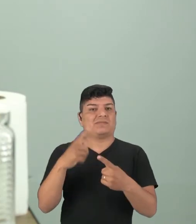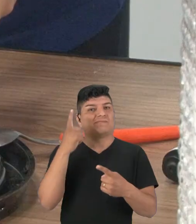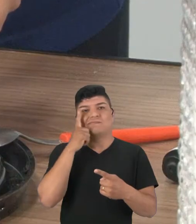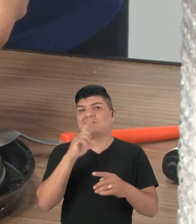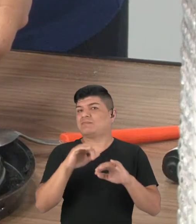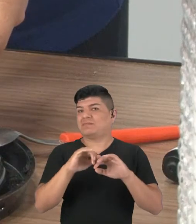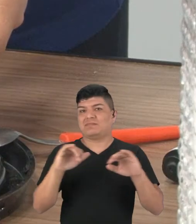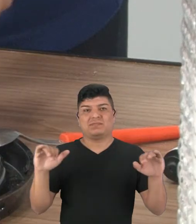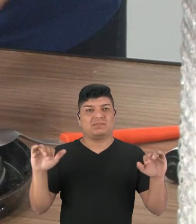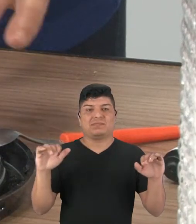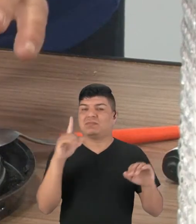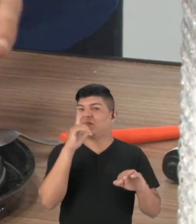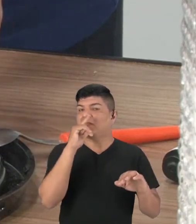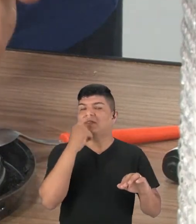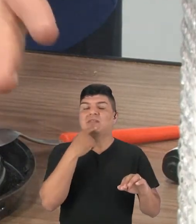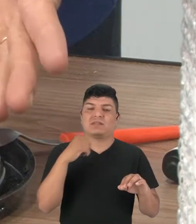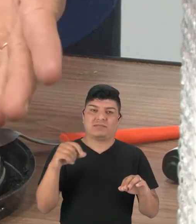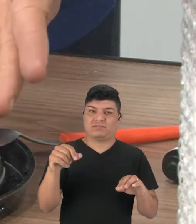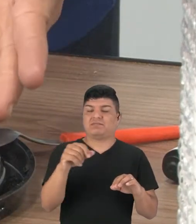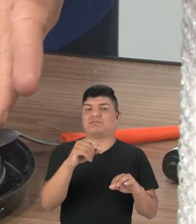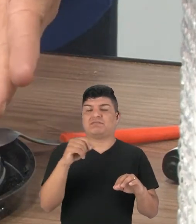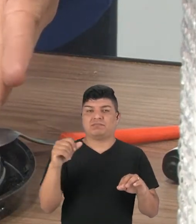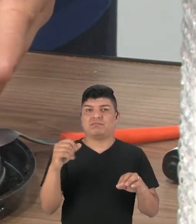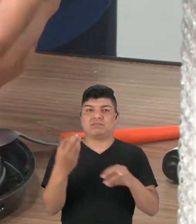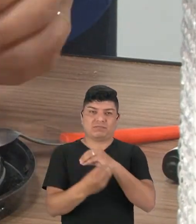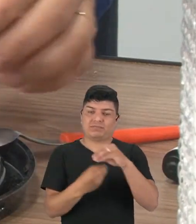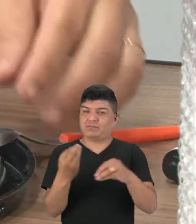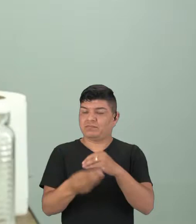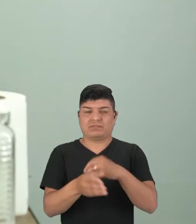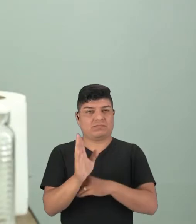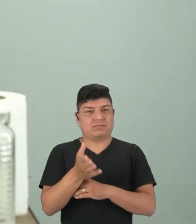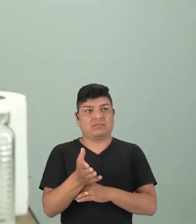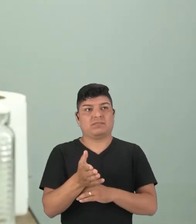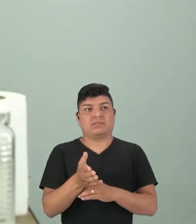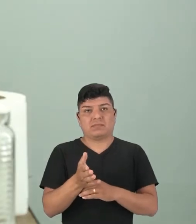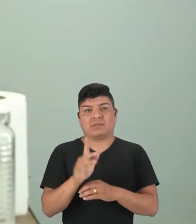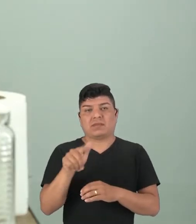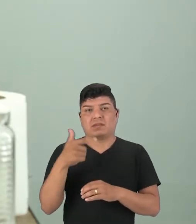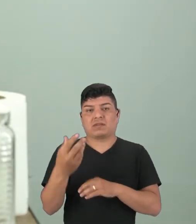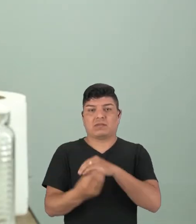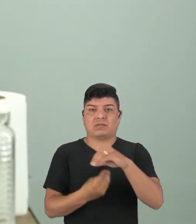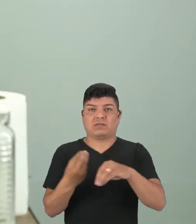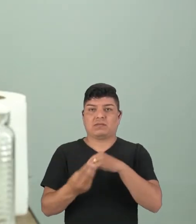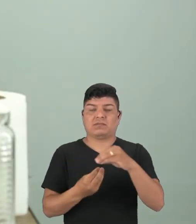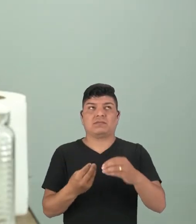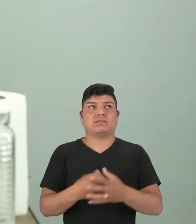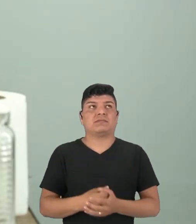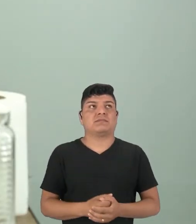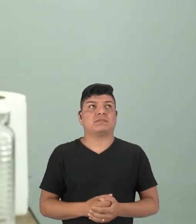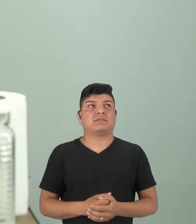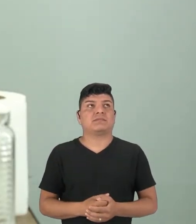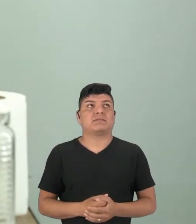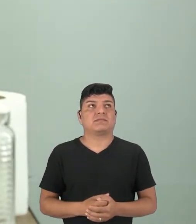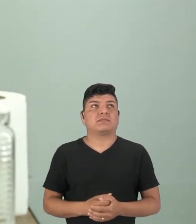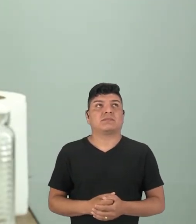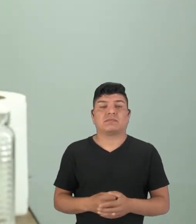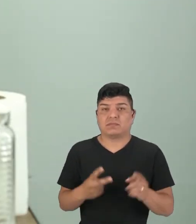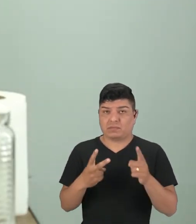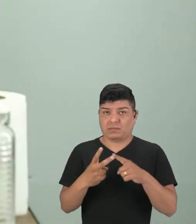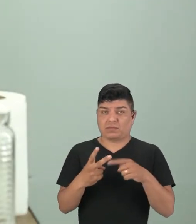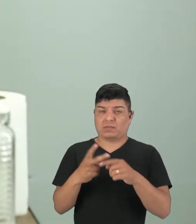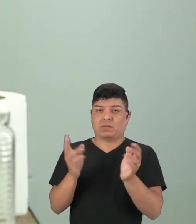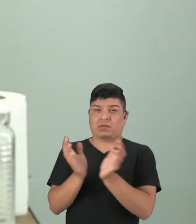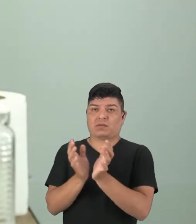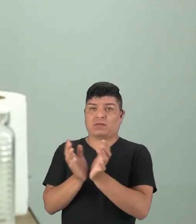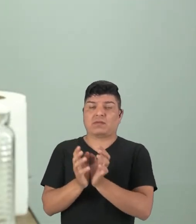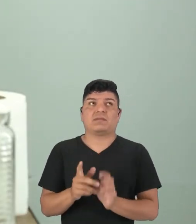nem a água do sal, nem o sal da água, no caso, os dois elementos que eu utilizei. Na outra mistura, vamos lá, no outro grupo aqui,